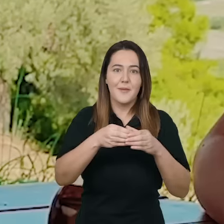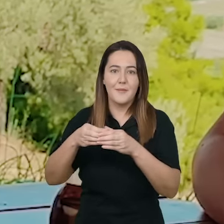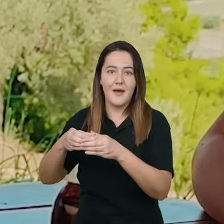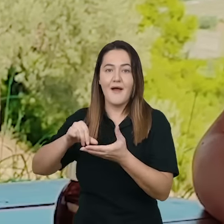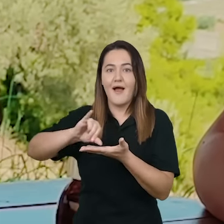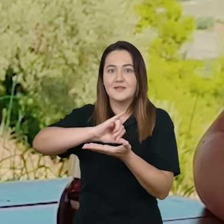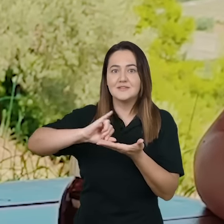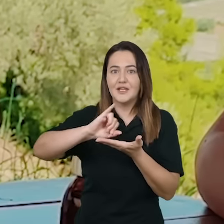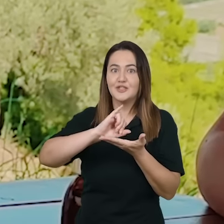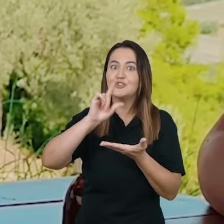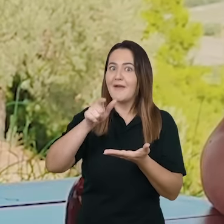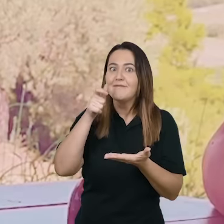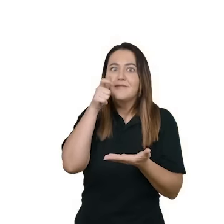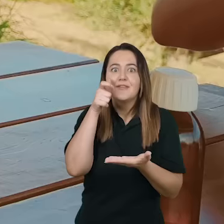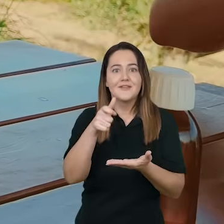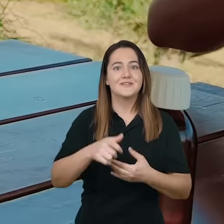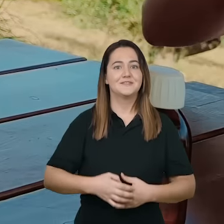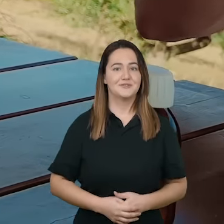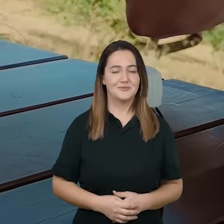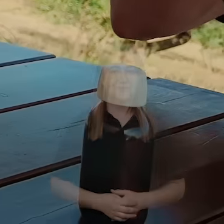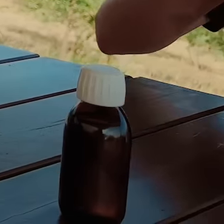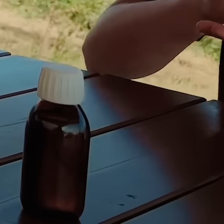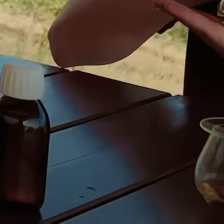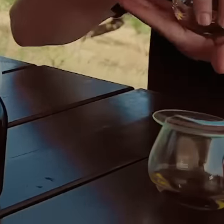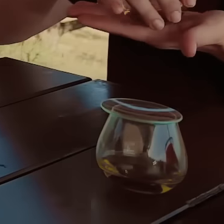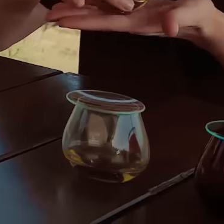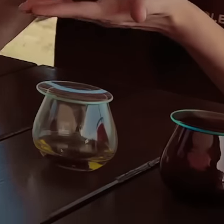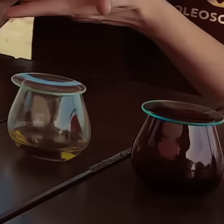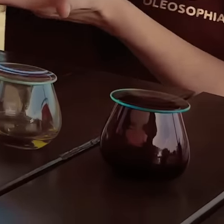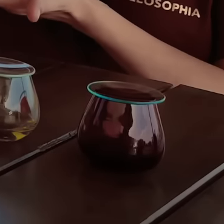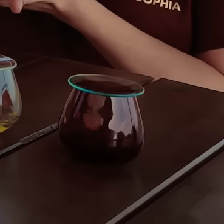oliva. Muito interessante isso aqui, né?